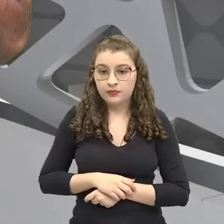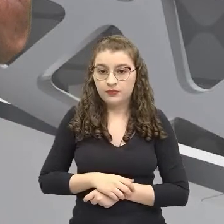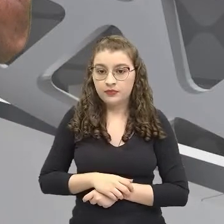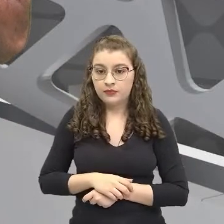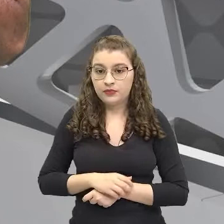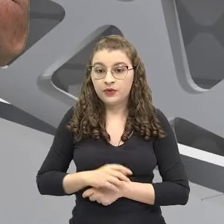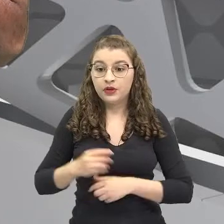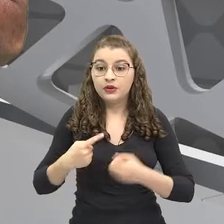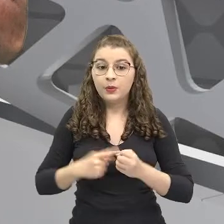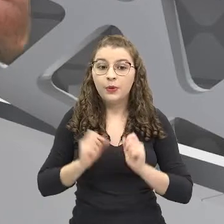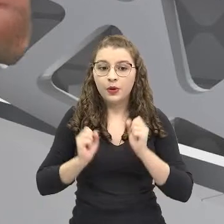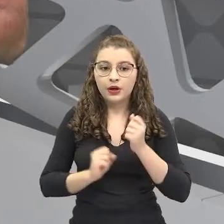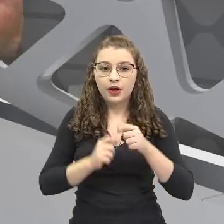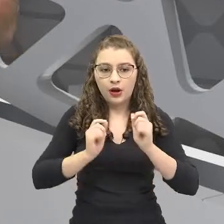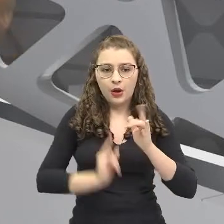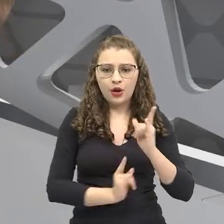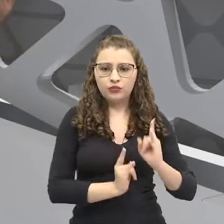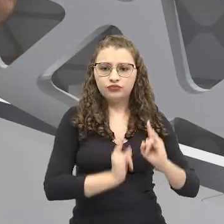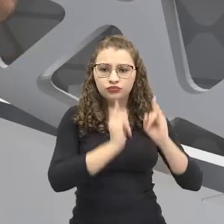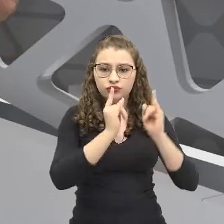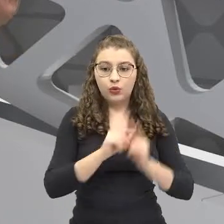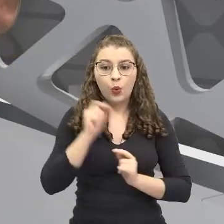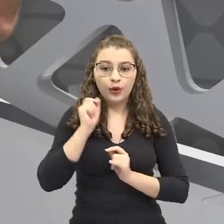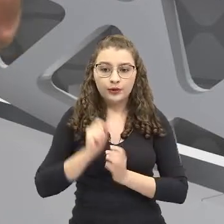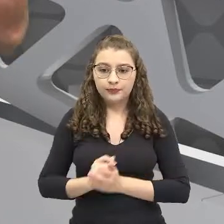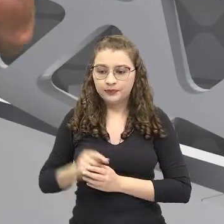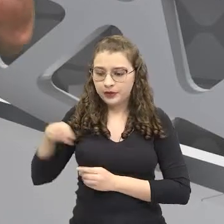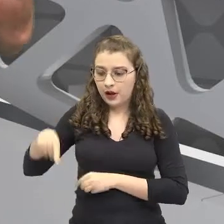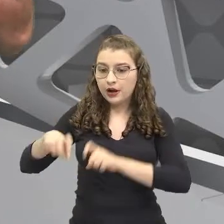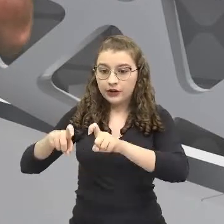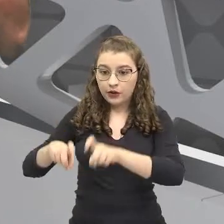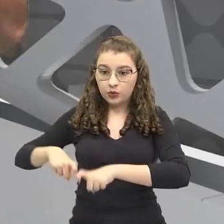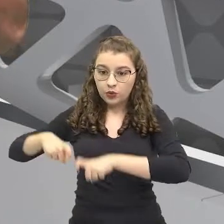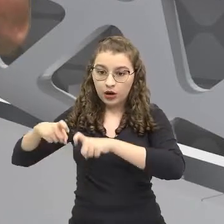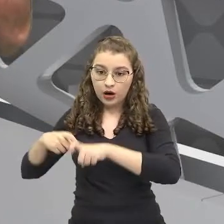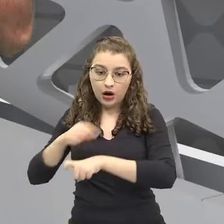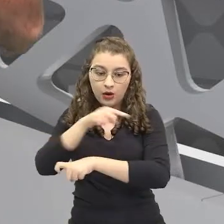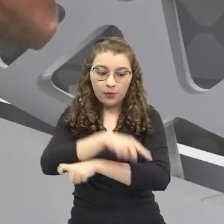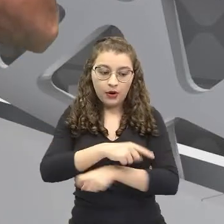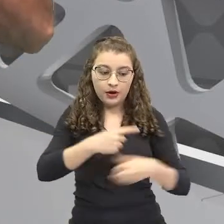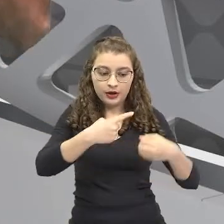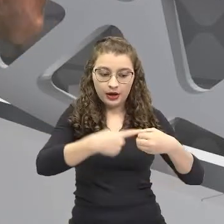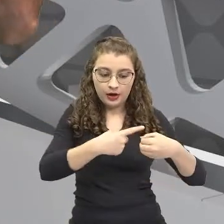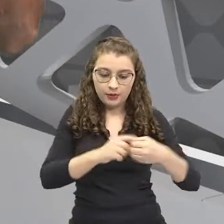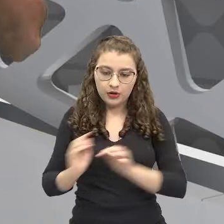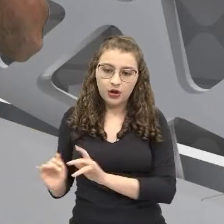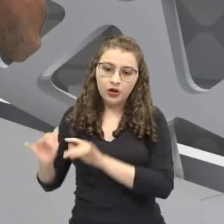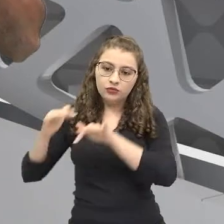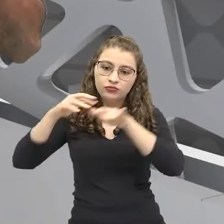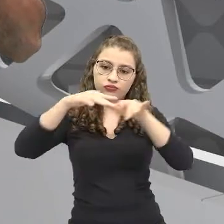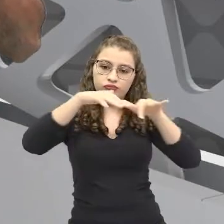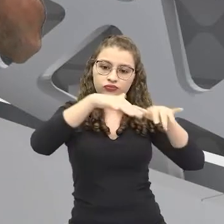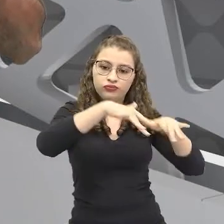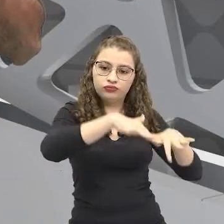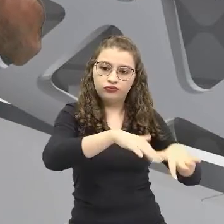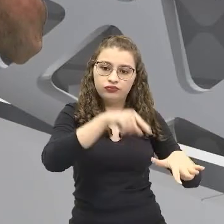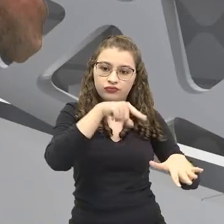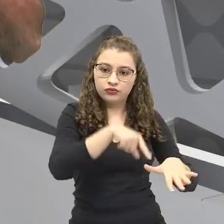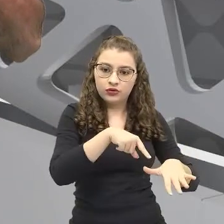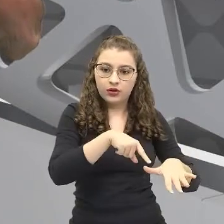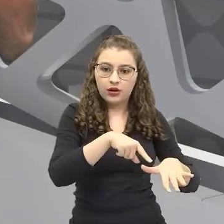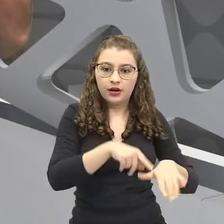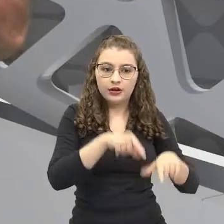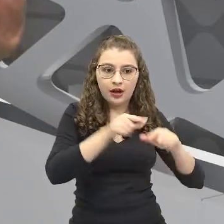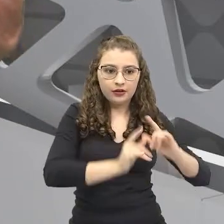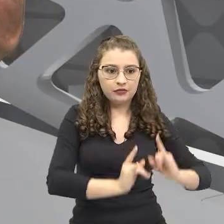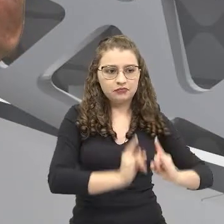a urbanização, as pessoas saíram do campo e vieram para a cidade, principalmente São Paulo, tornou-se ali uma grande metrópole.